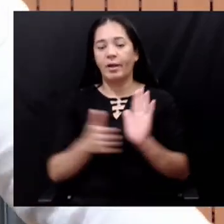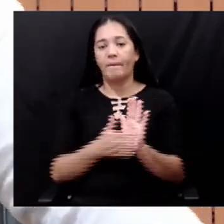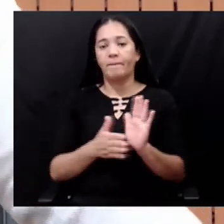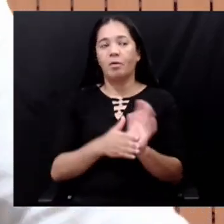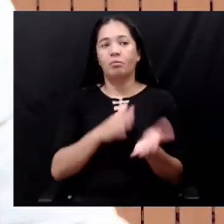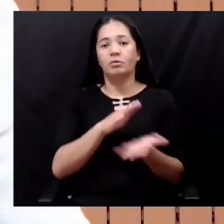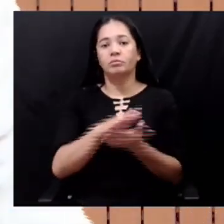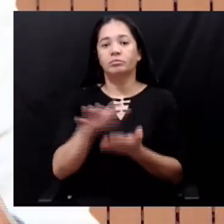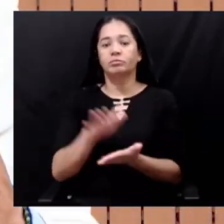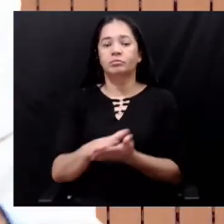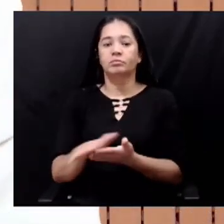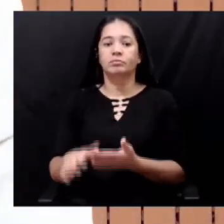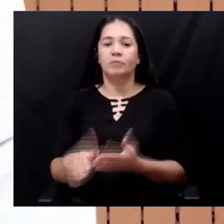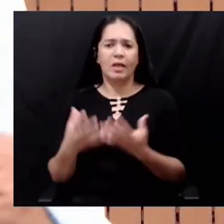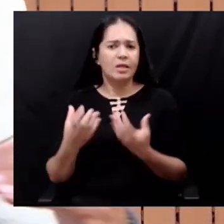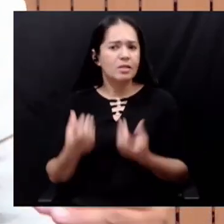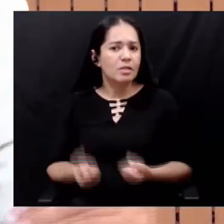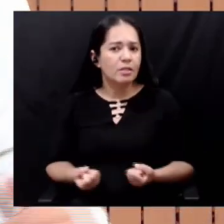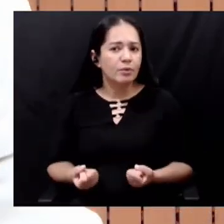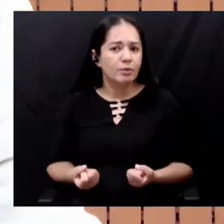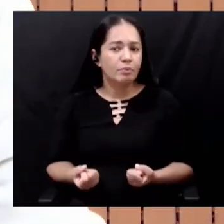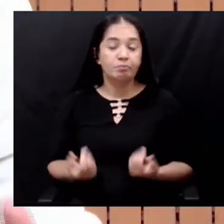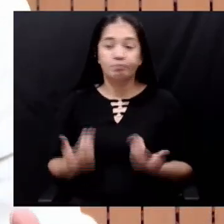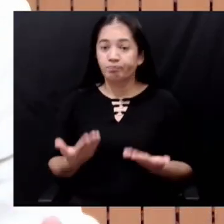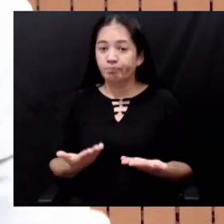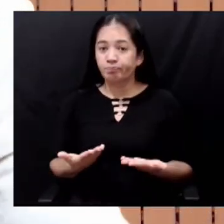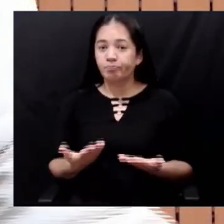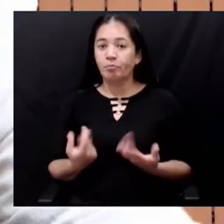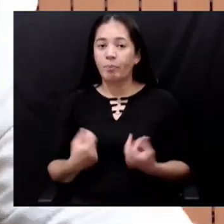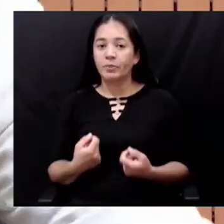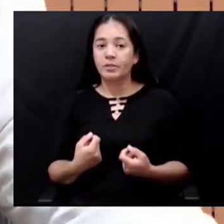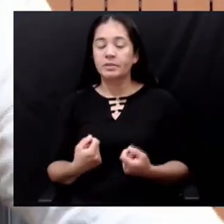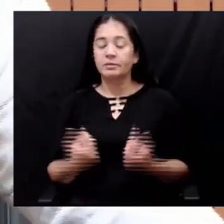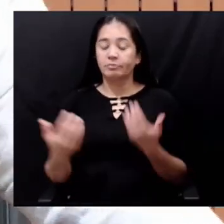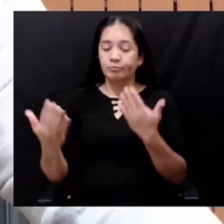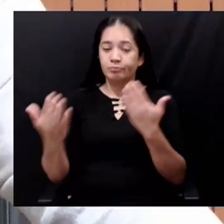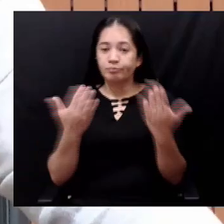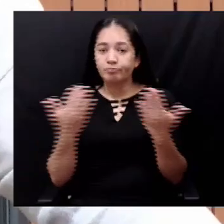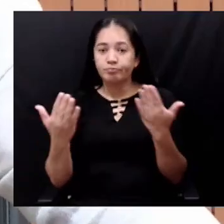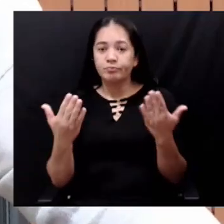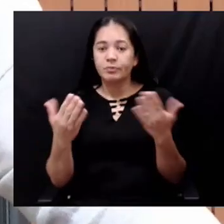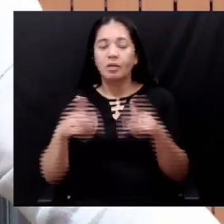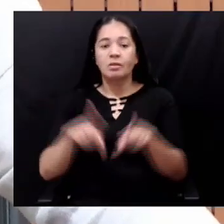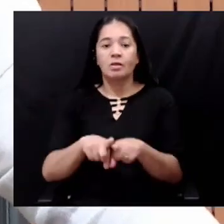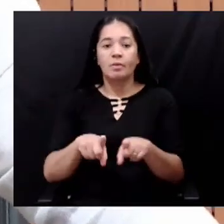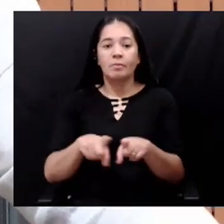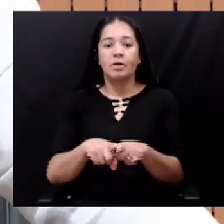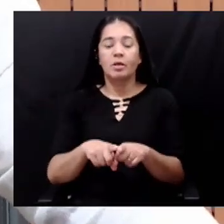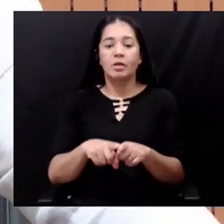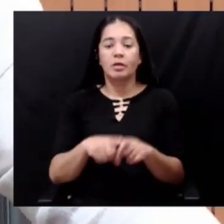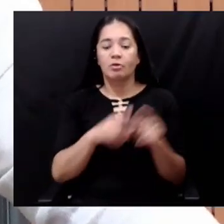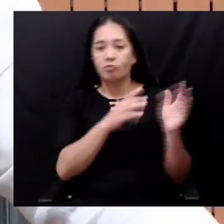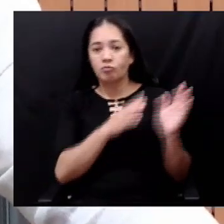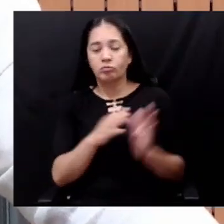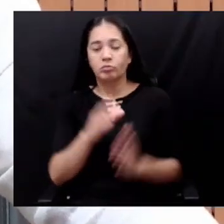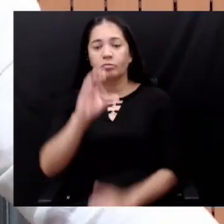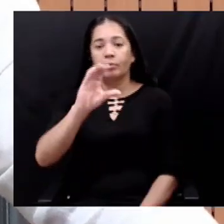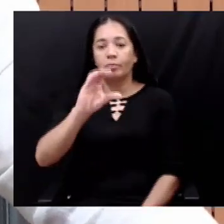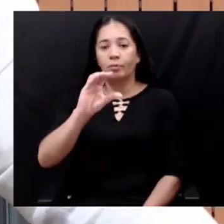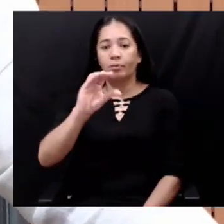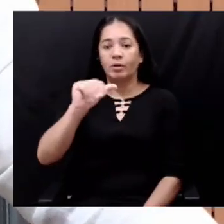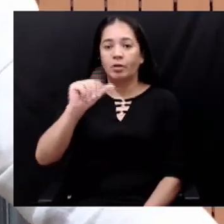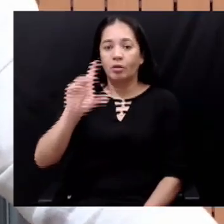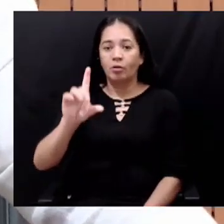aceito, né? Então, nós pegamos um parâmetro que passa também pelo próprio CAD único, somado aí a